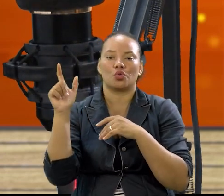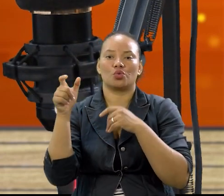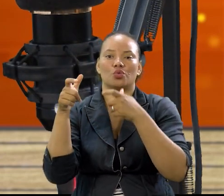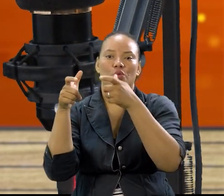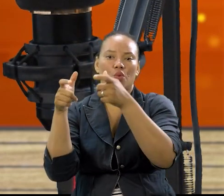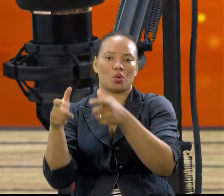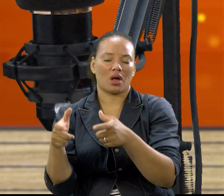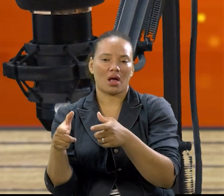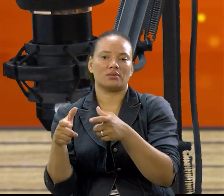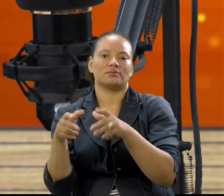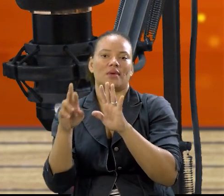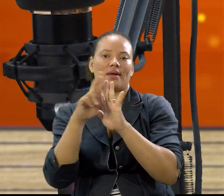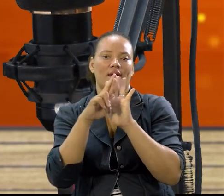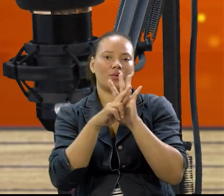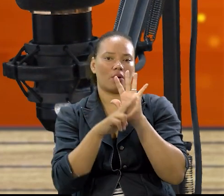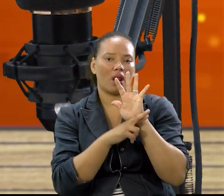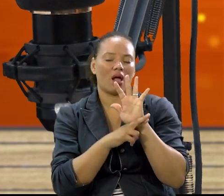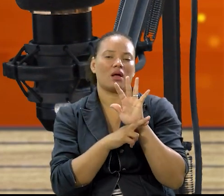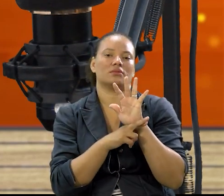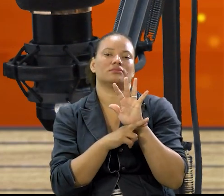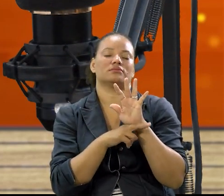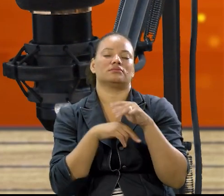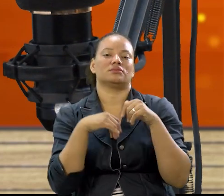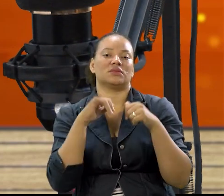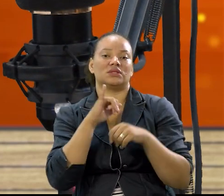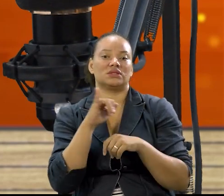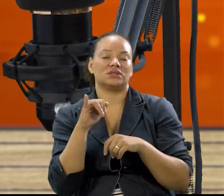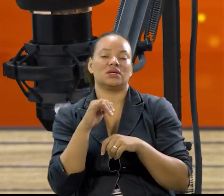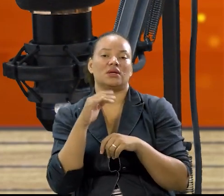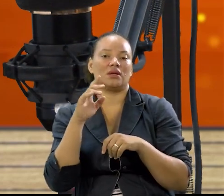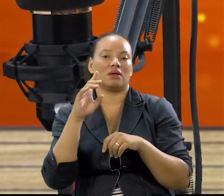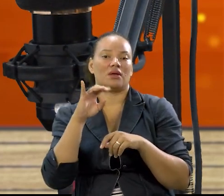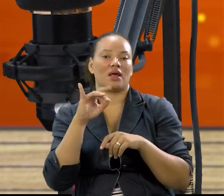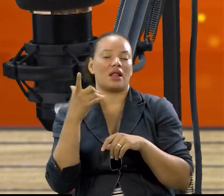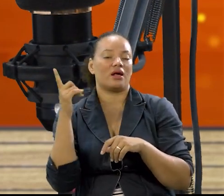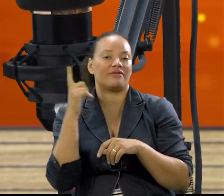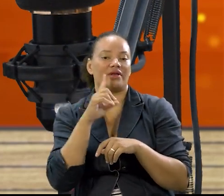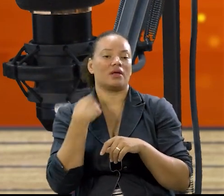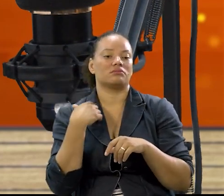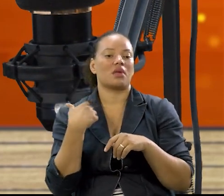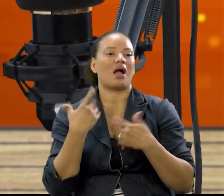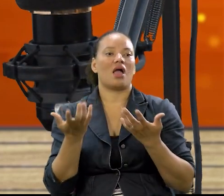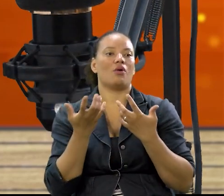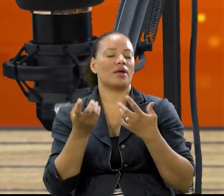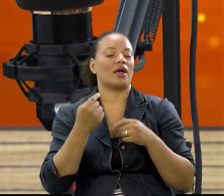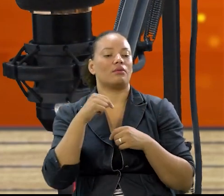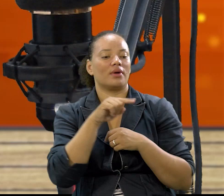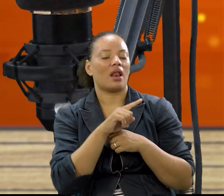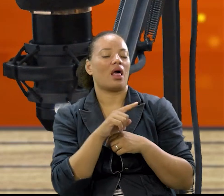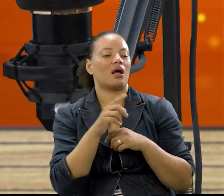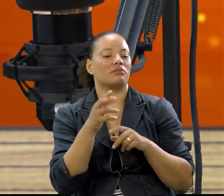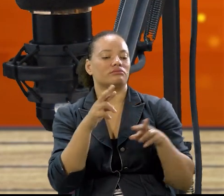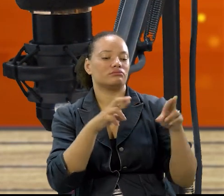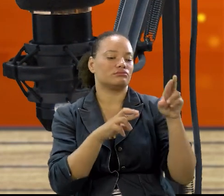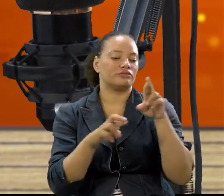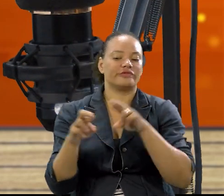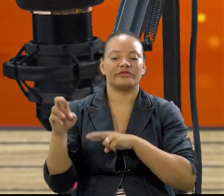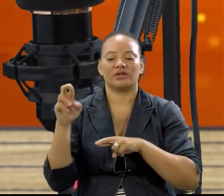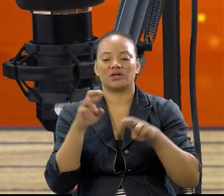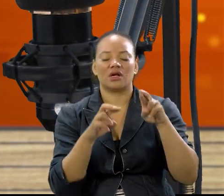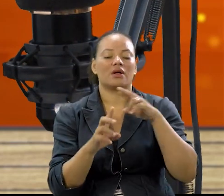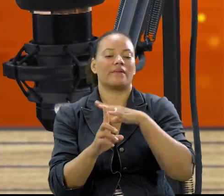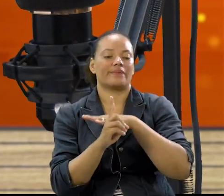unidade né regulado E se ela vem por Demanda espontânea a equipe lá eh avalia a